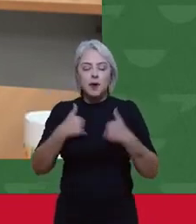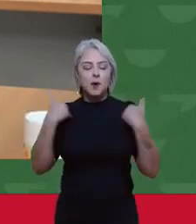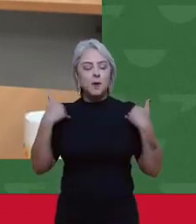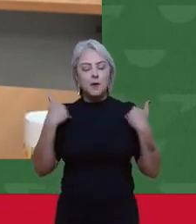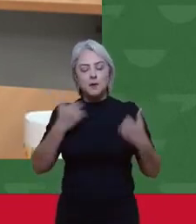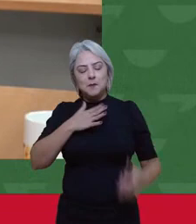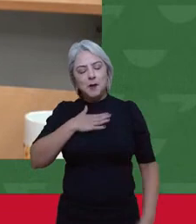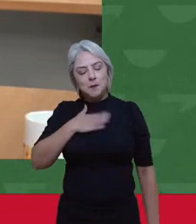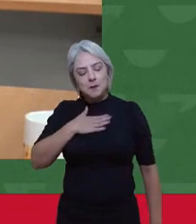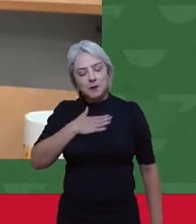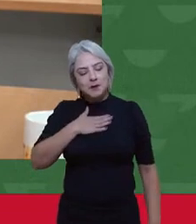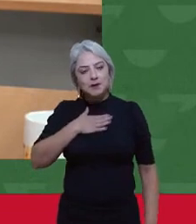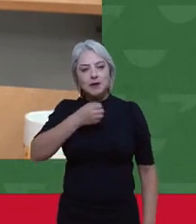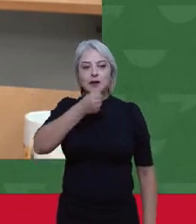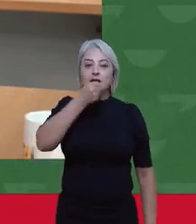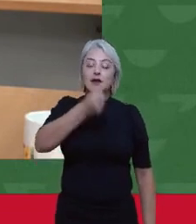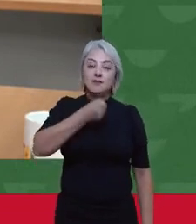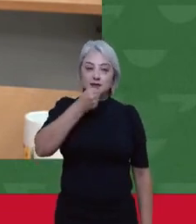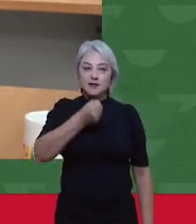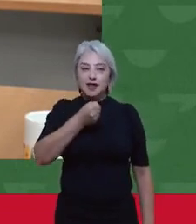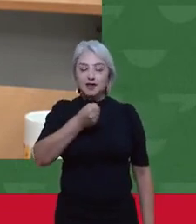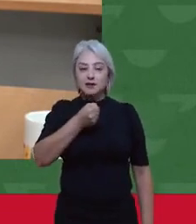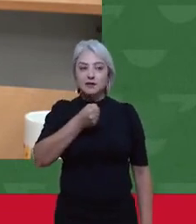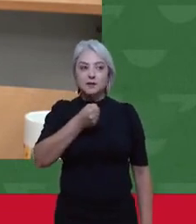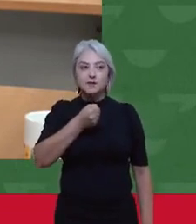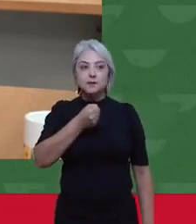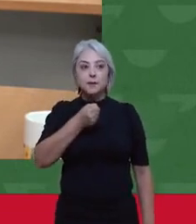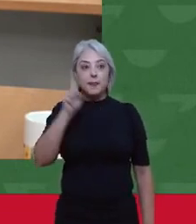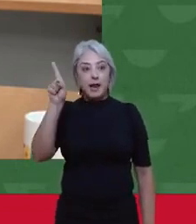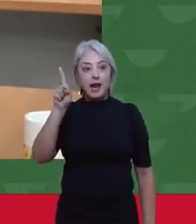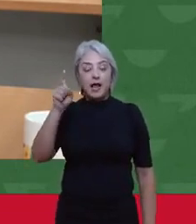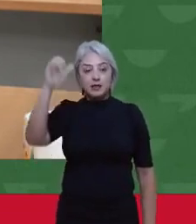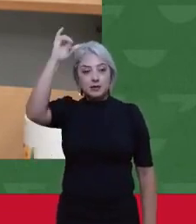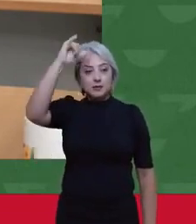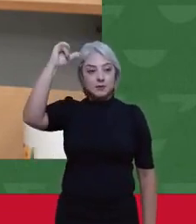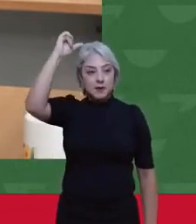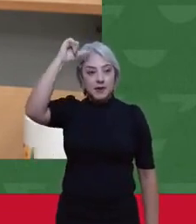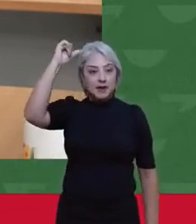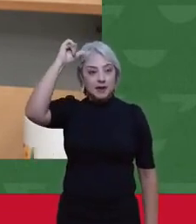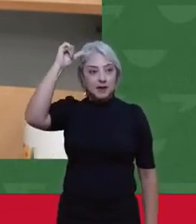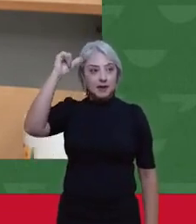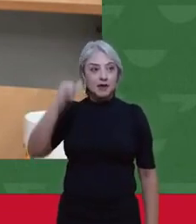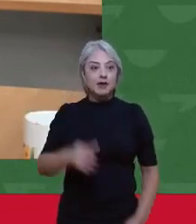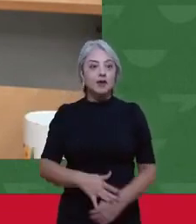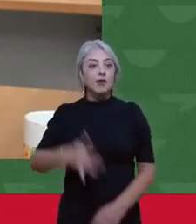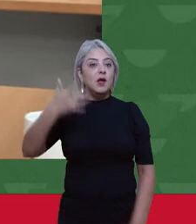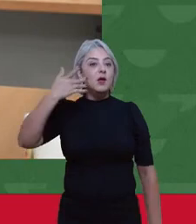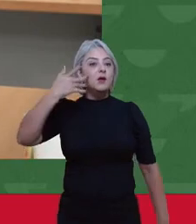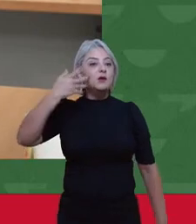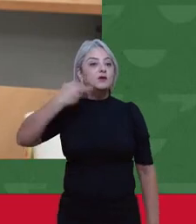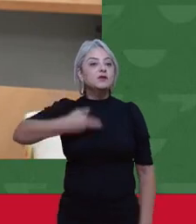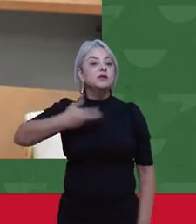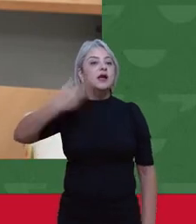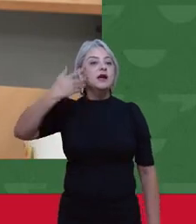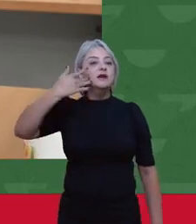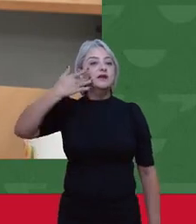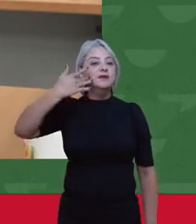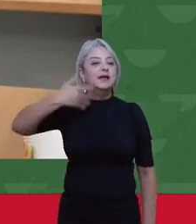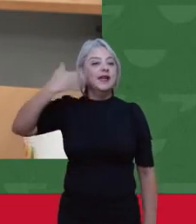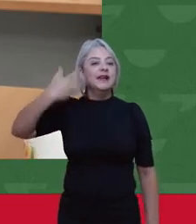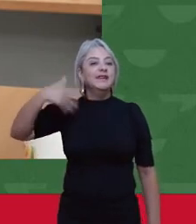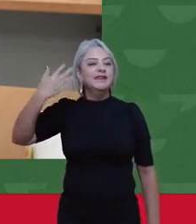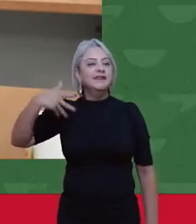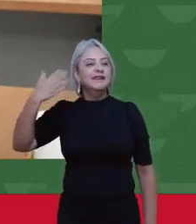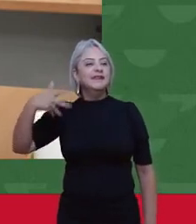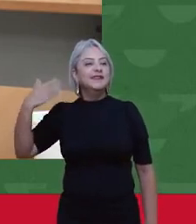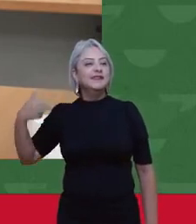poder ter entrevistado lá de Barcelona. Está Jean Willis, que foi